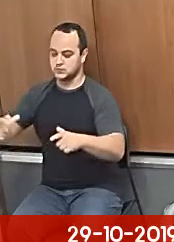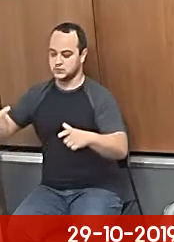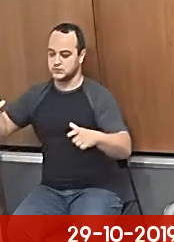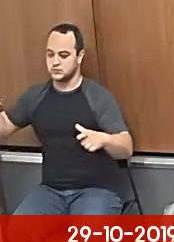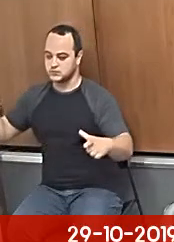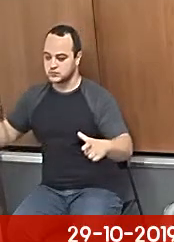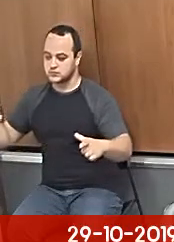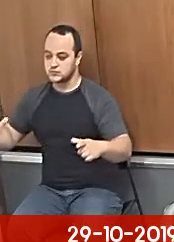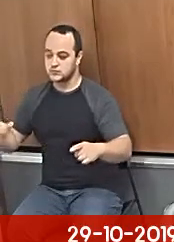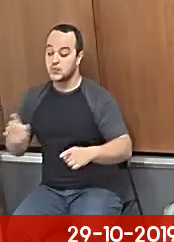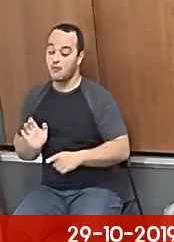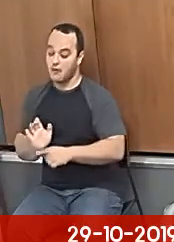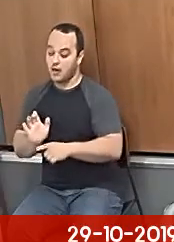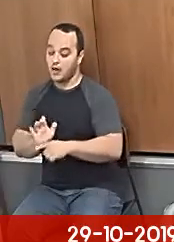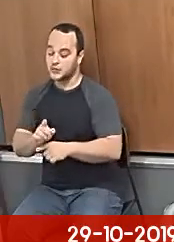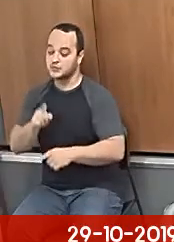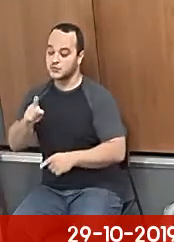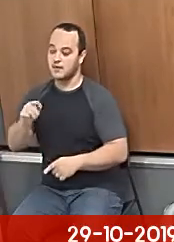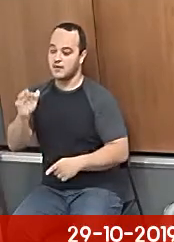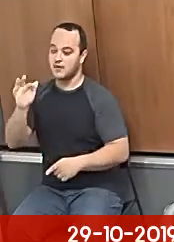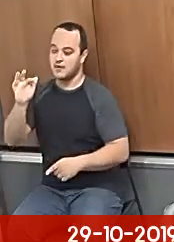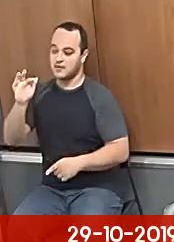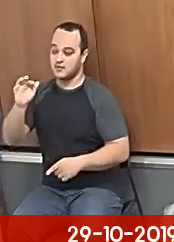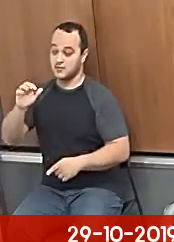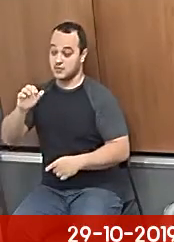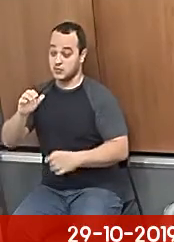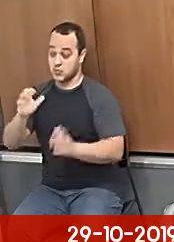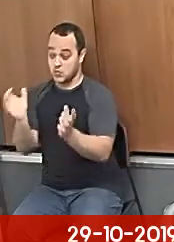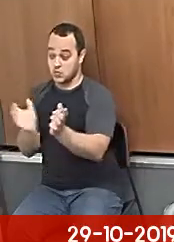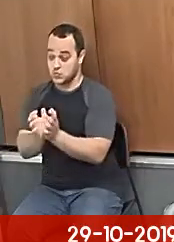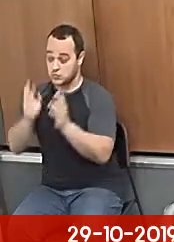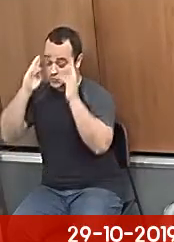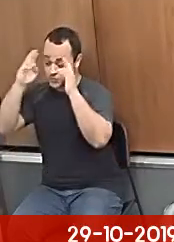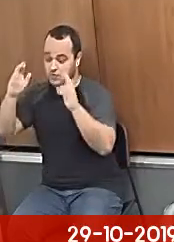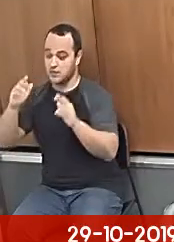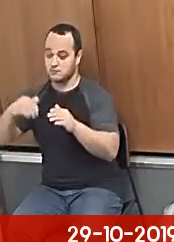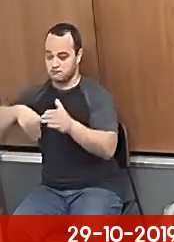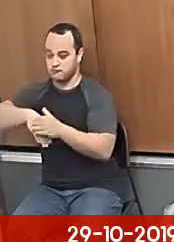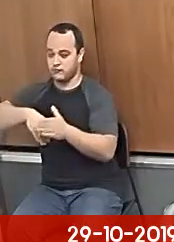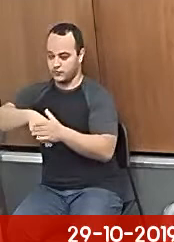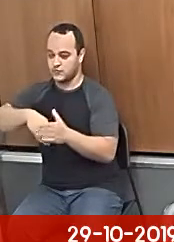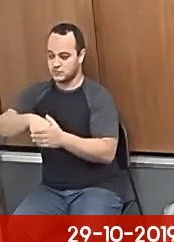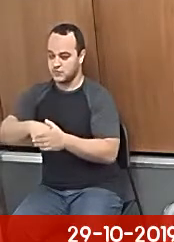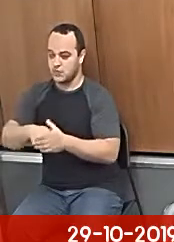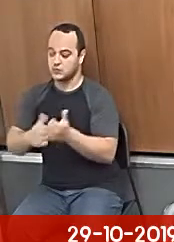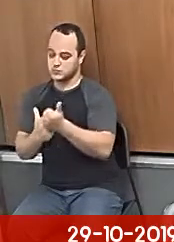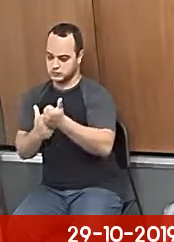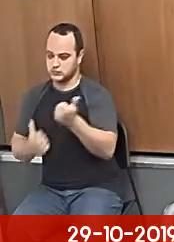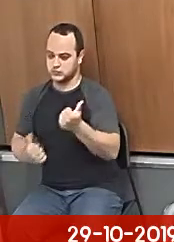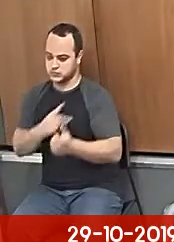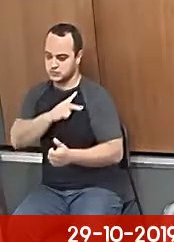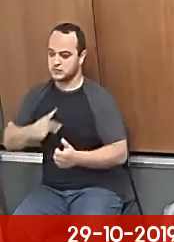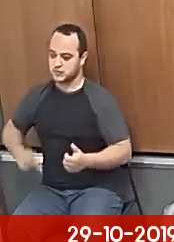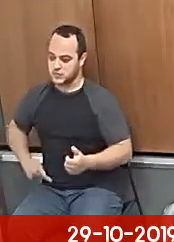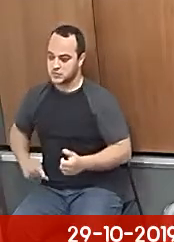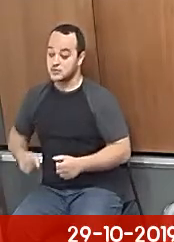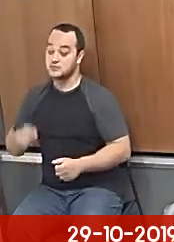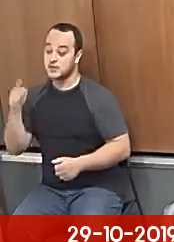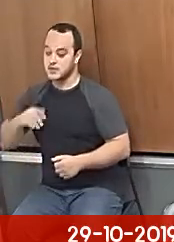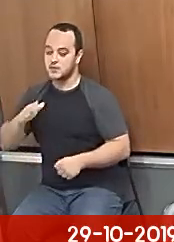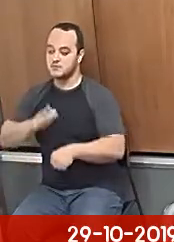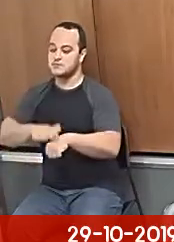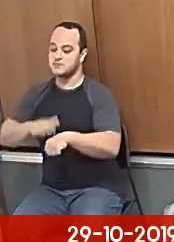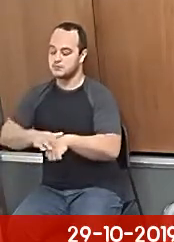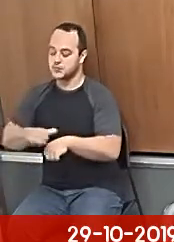do apoio da Federação Paulista de Futebol de Amputados. Salvo engano, acho que é Alexandre, o presidente da Federação Paulista. Ele que abriu as portas e